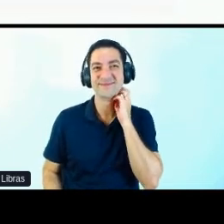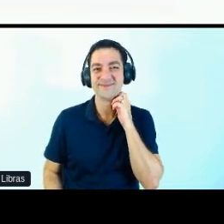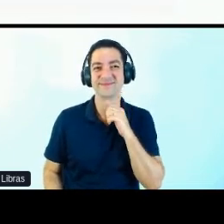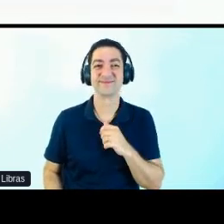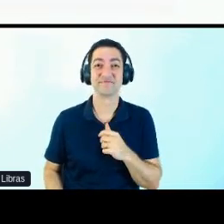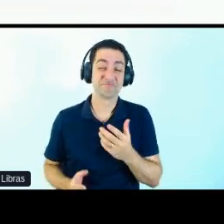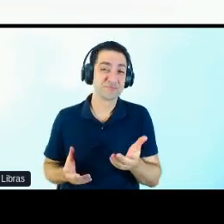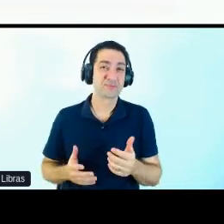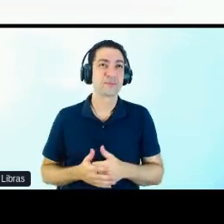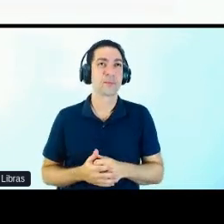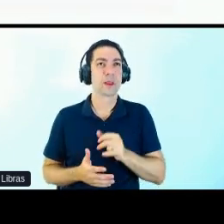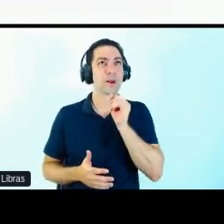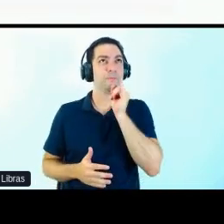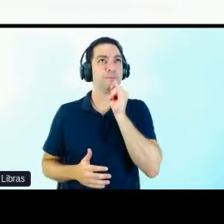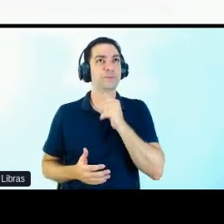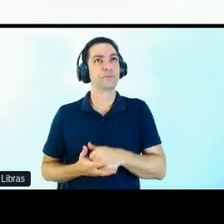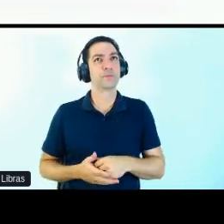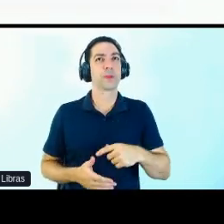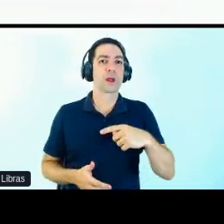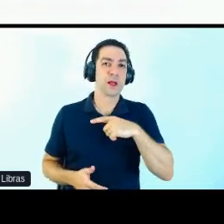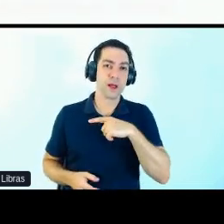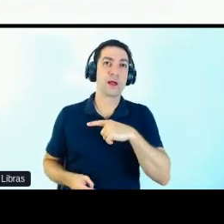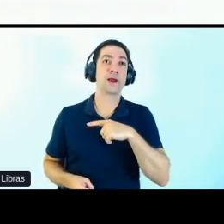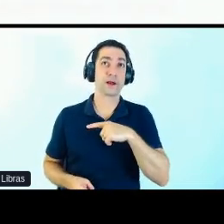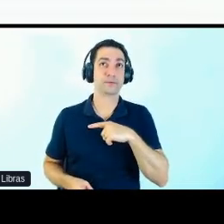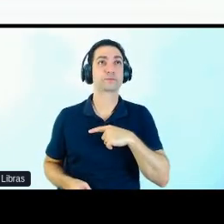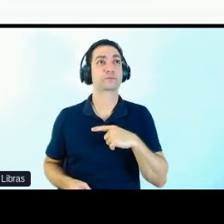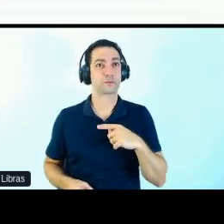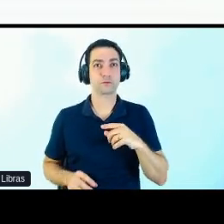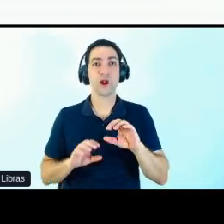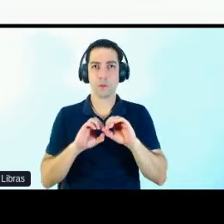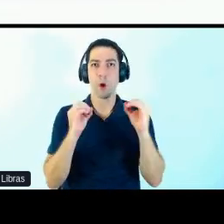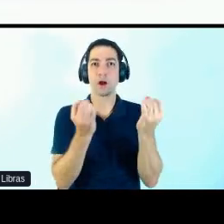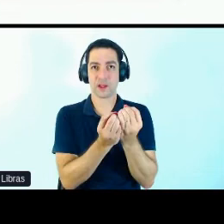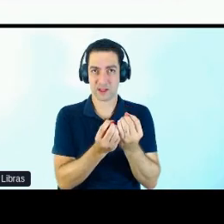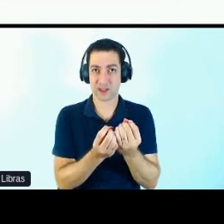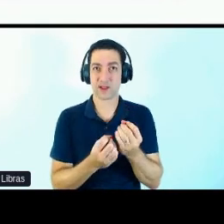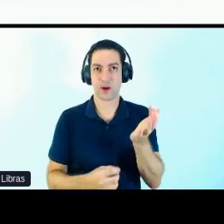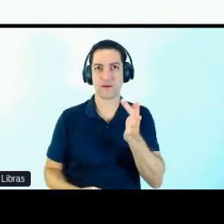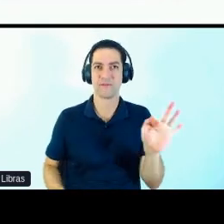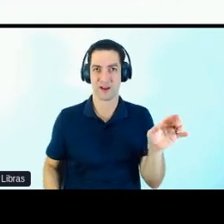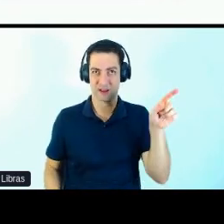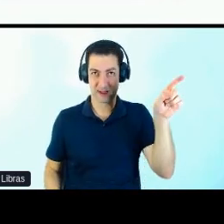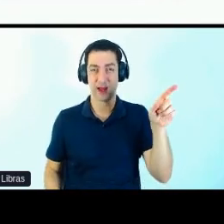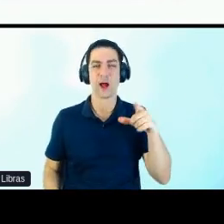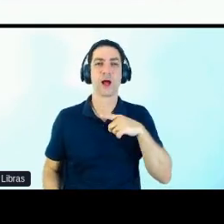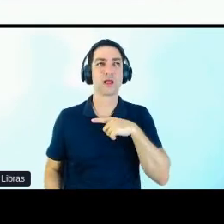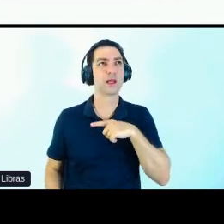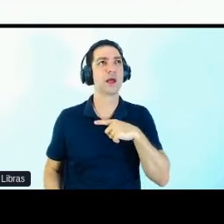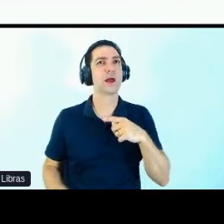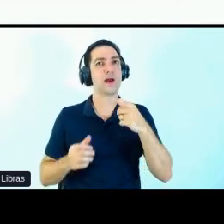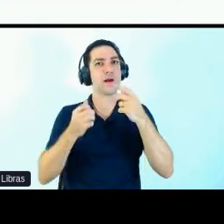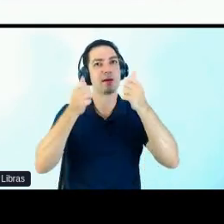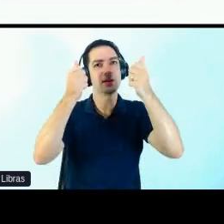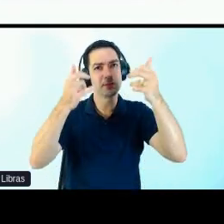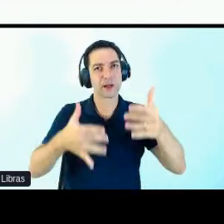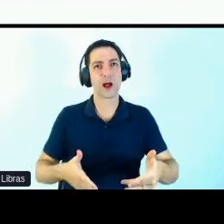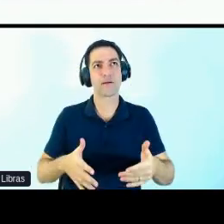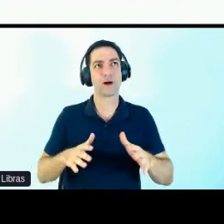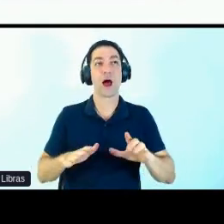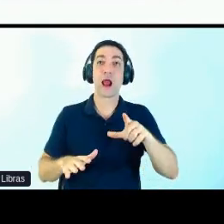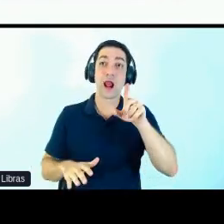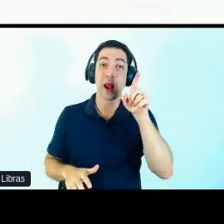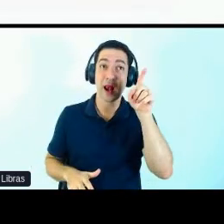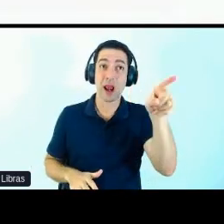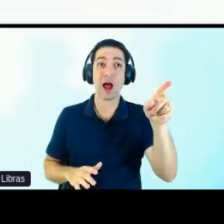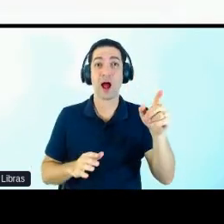tinha. Então, por exemplo, o hotel tem rampa, elevador, mas ela não, só que